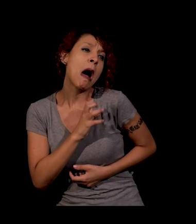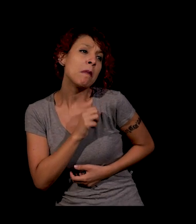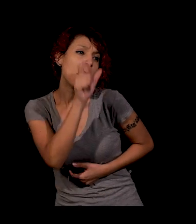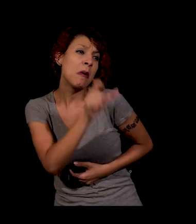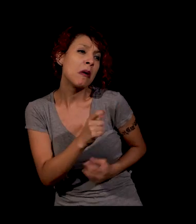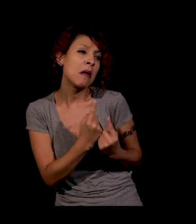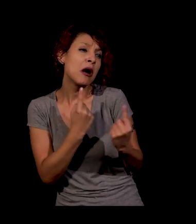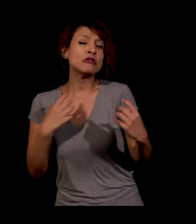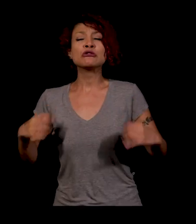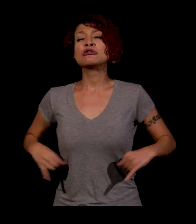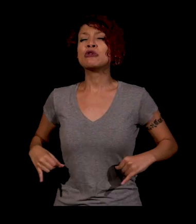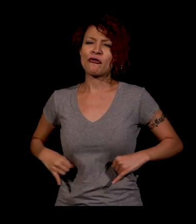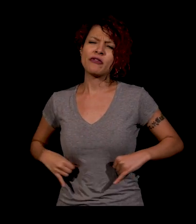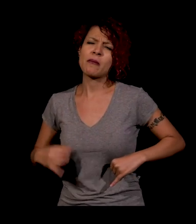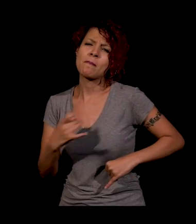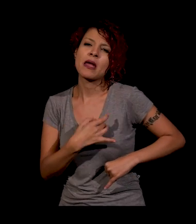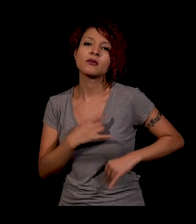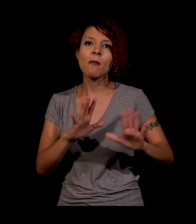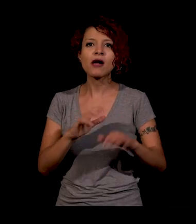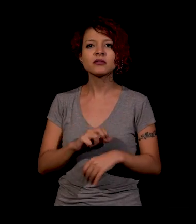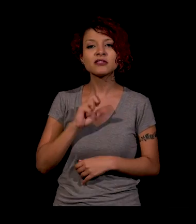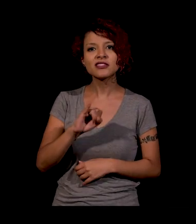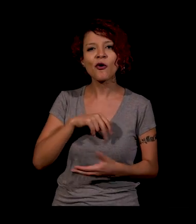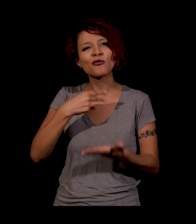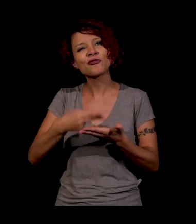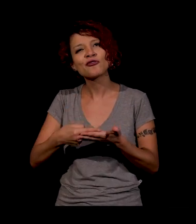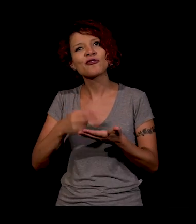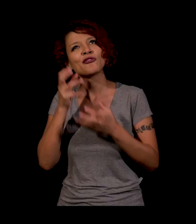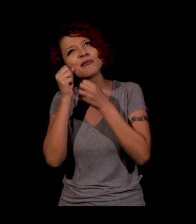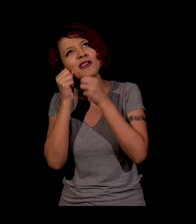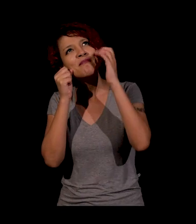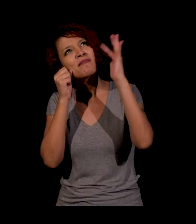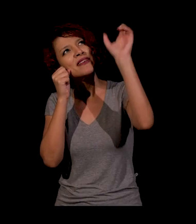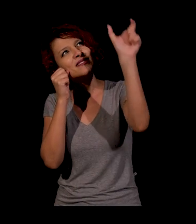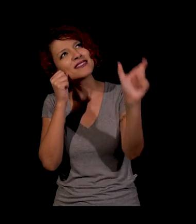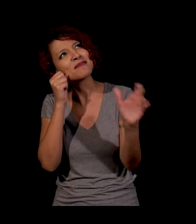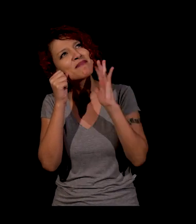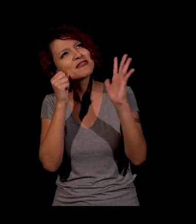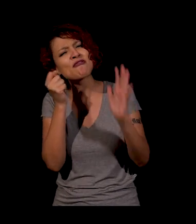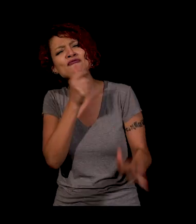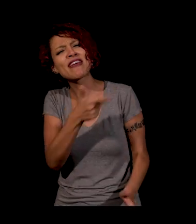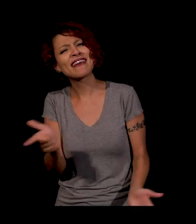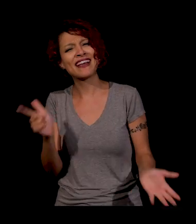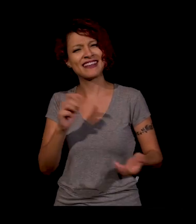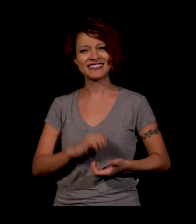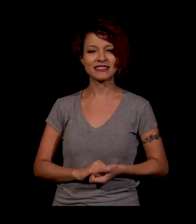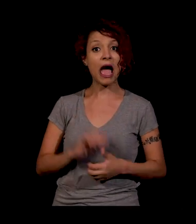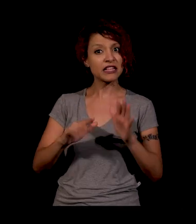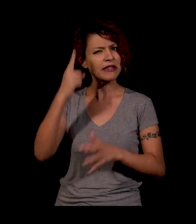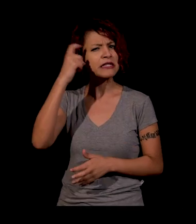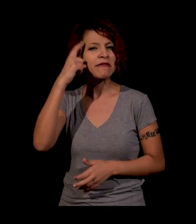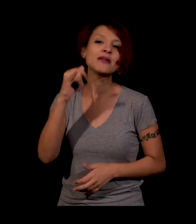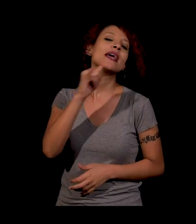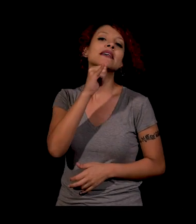pra dormir pensando, qual graça, sabe? Às vezes eu até invento. Na época, né, que Tom